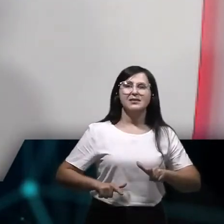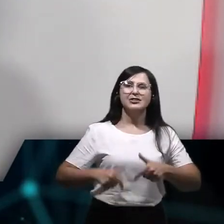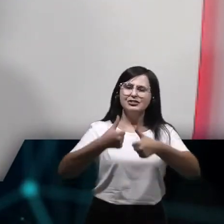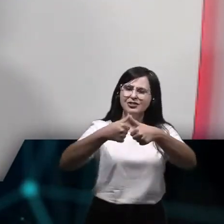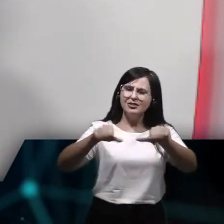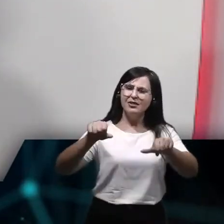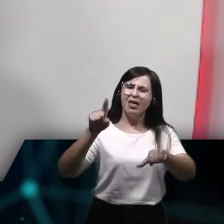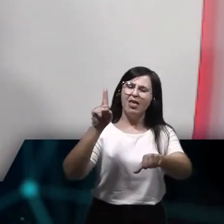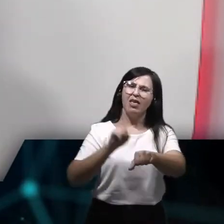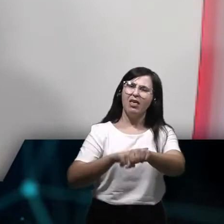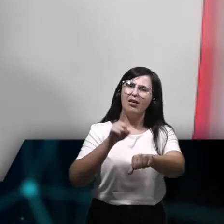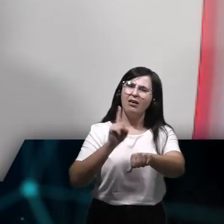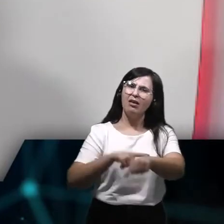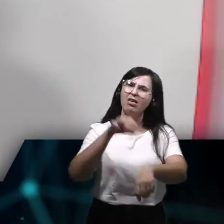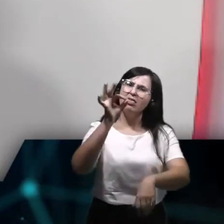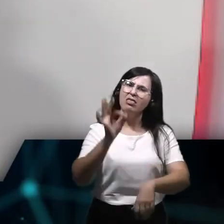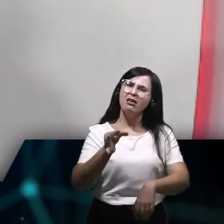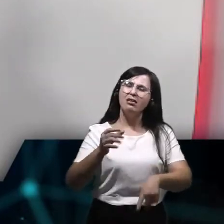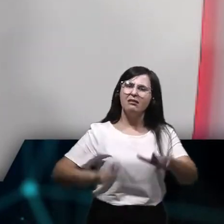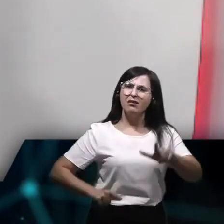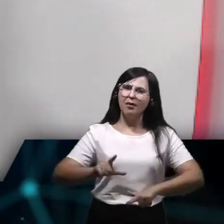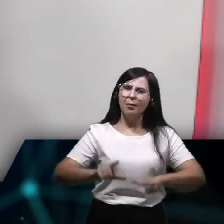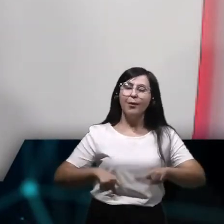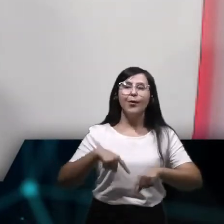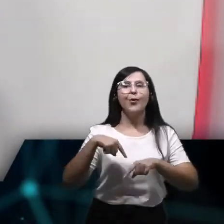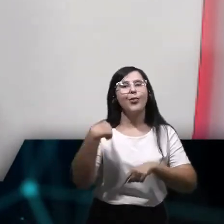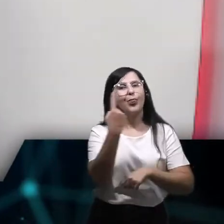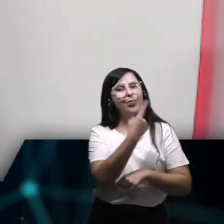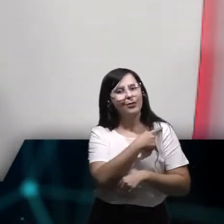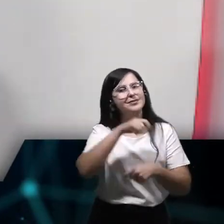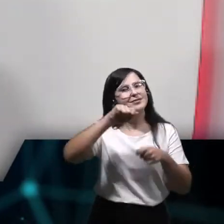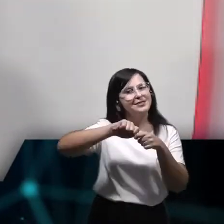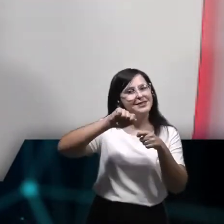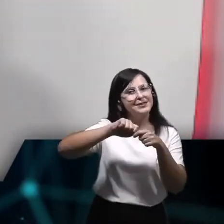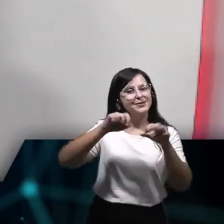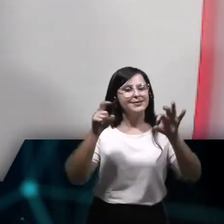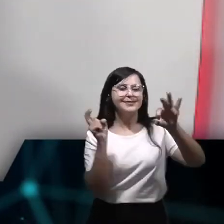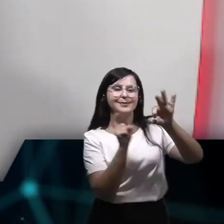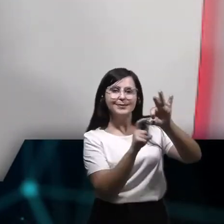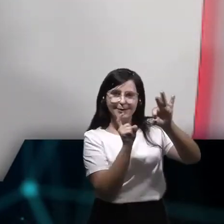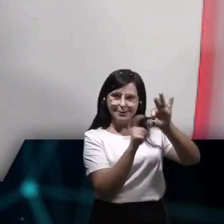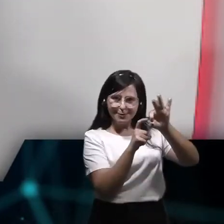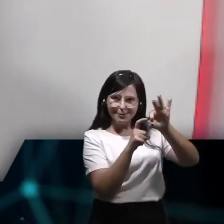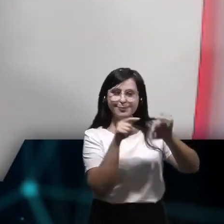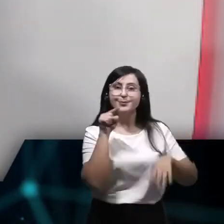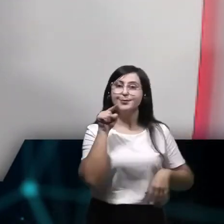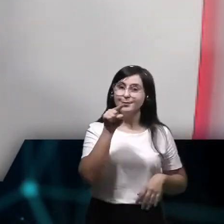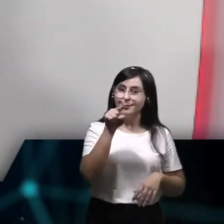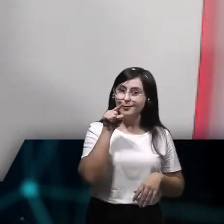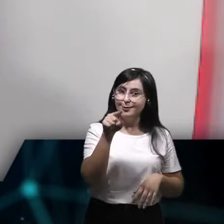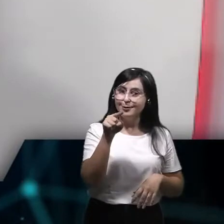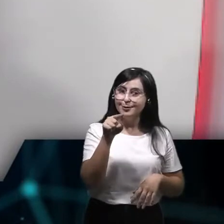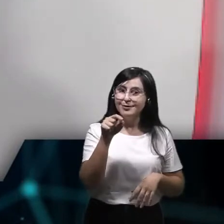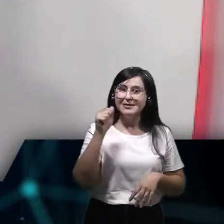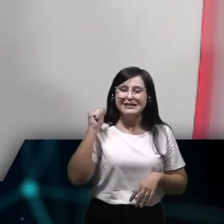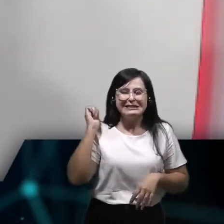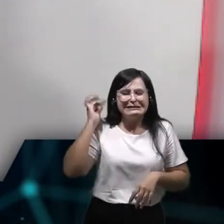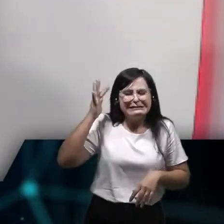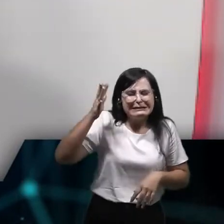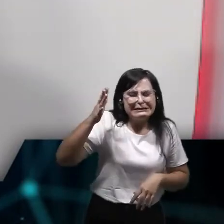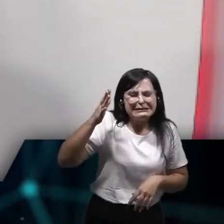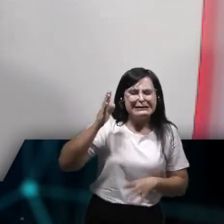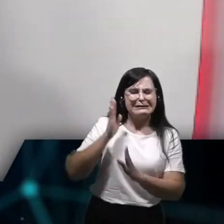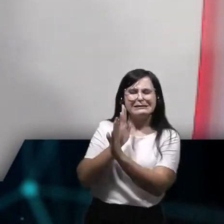certo? No seu trabalho, a gente vai criar esse aplicativo aqui para você não precisar estar na madrugada, numa